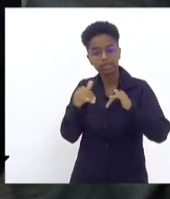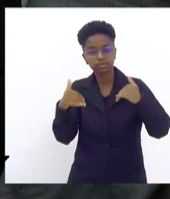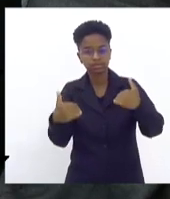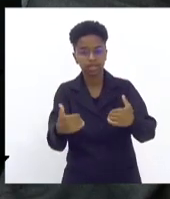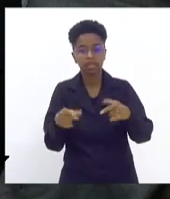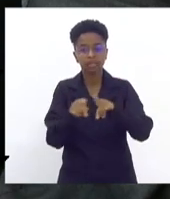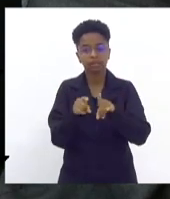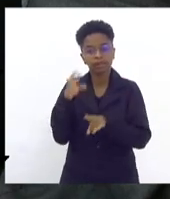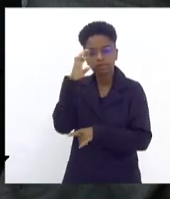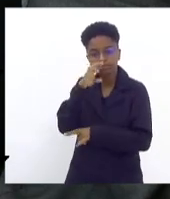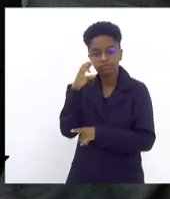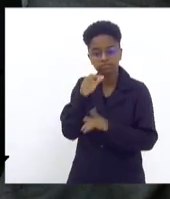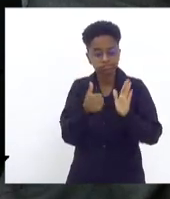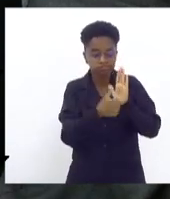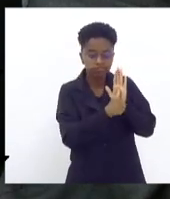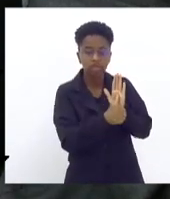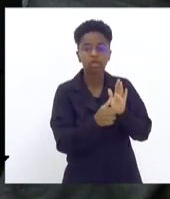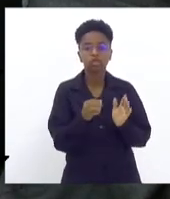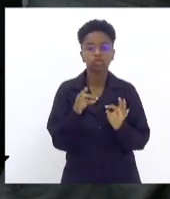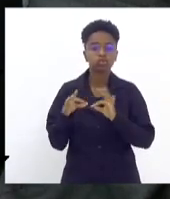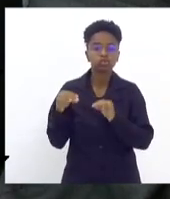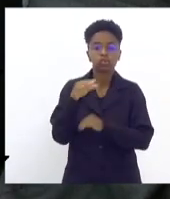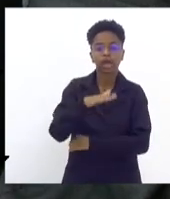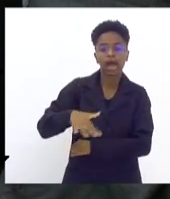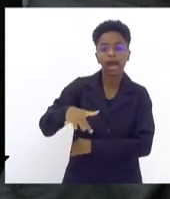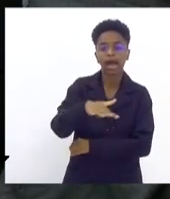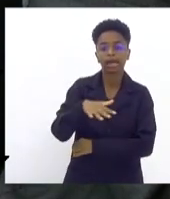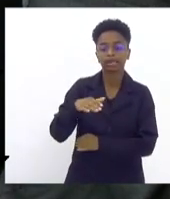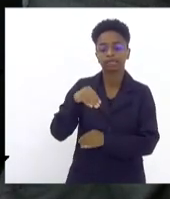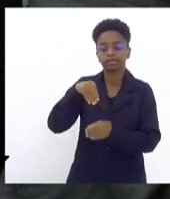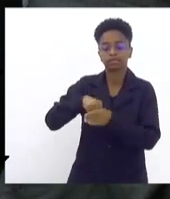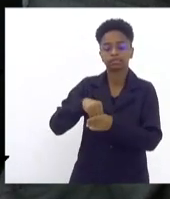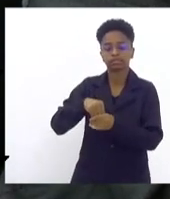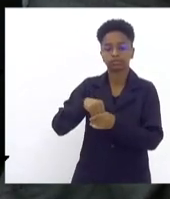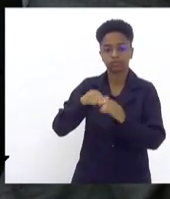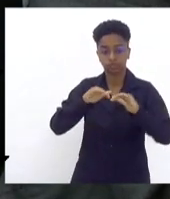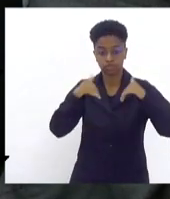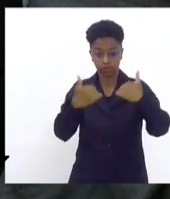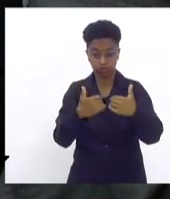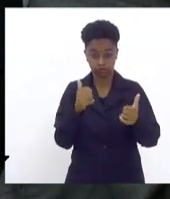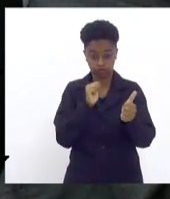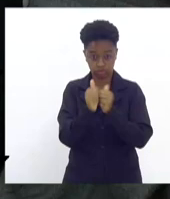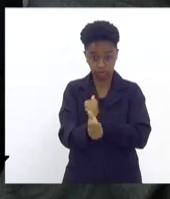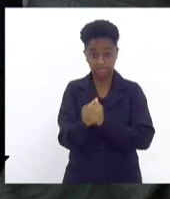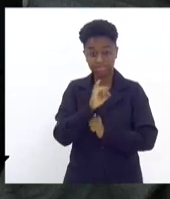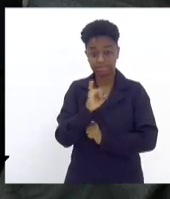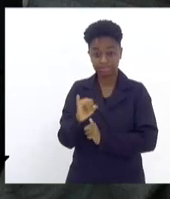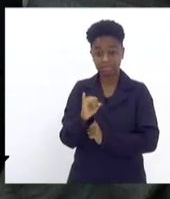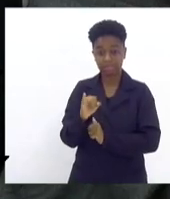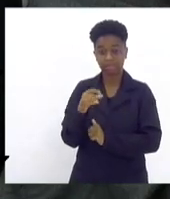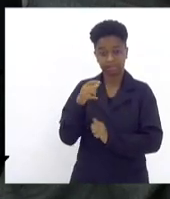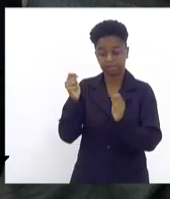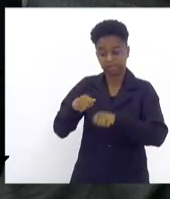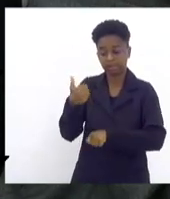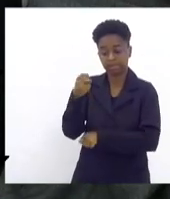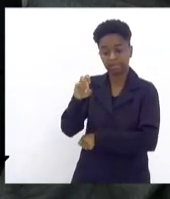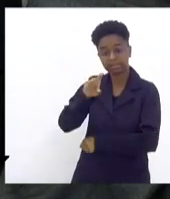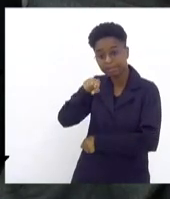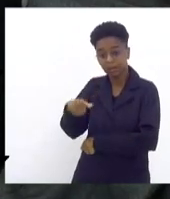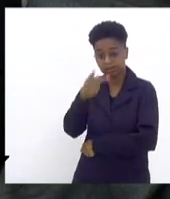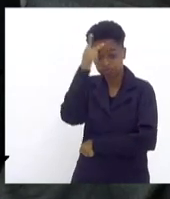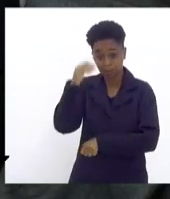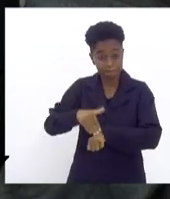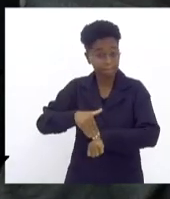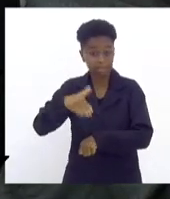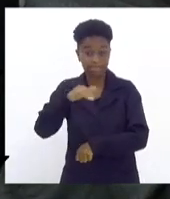de monitoramento por imagem em toda a área de uso comum dos estádios de futebol, com capacidade superior a 15 mil pessoas nos dias